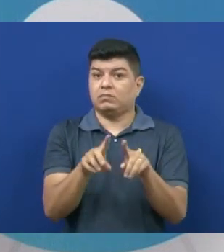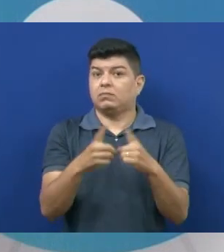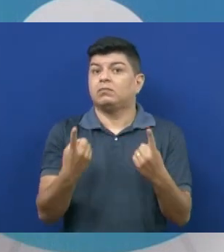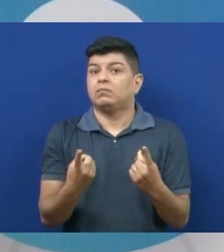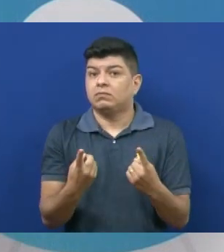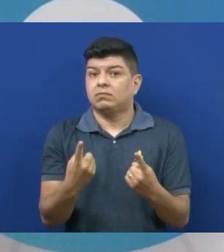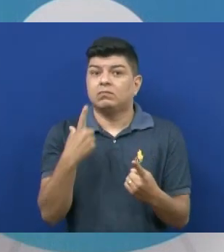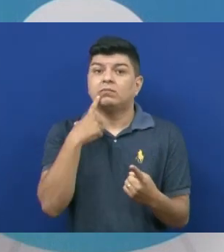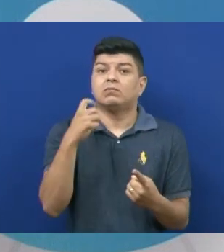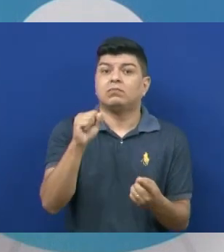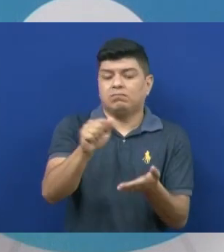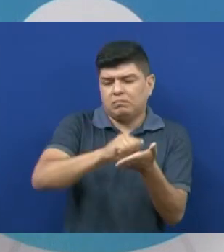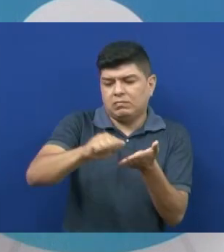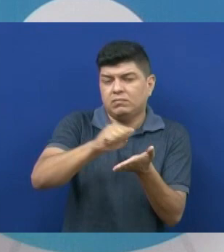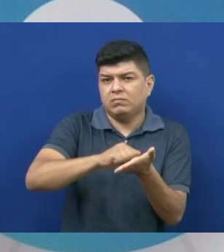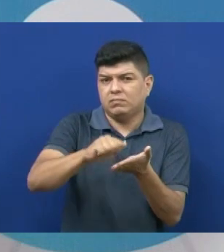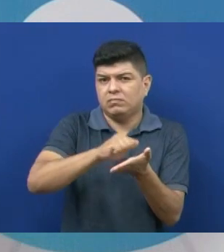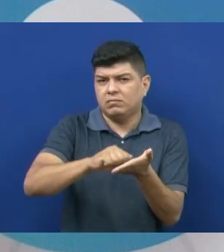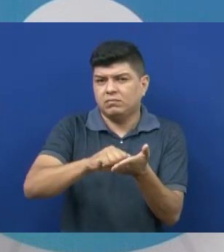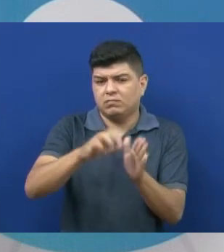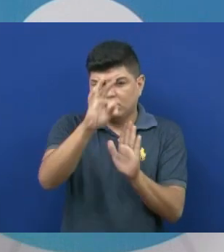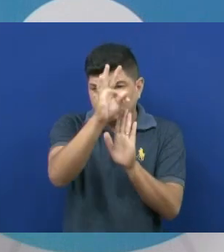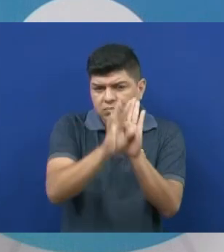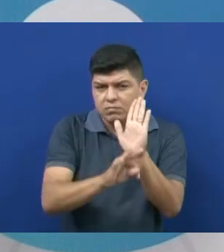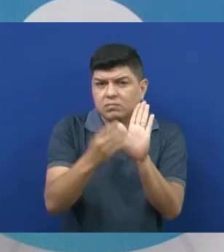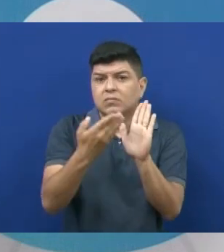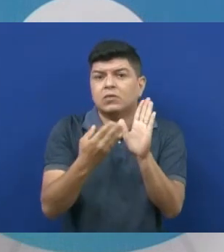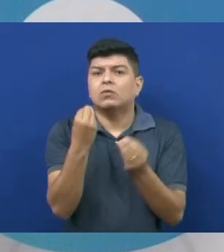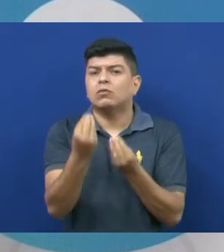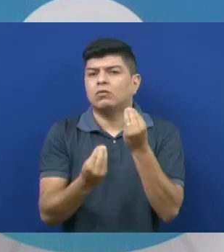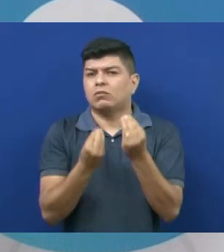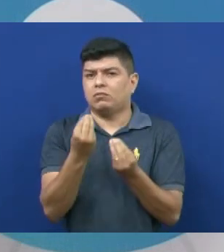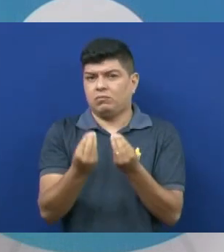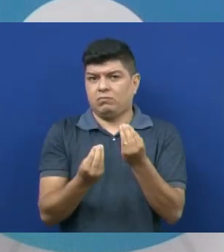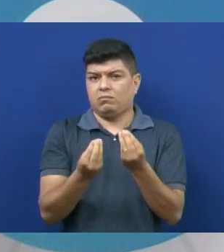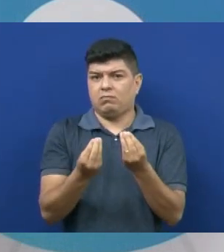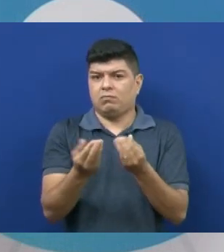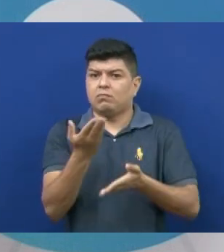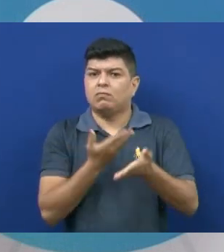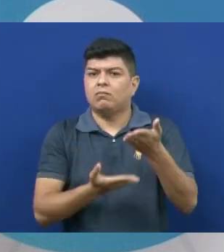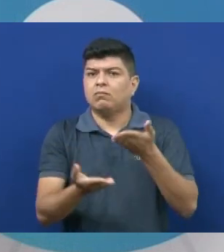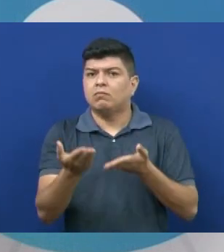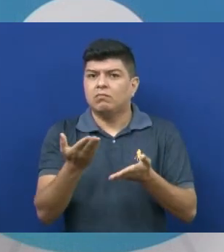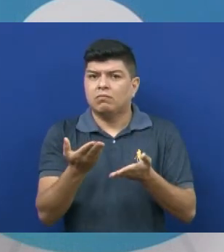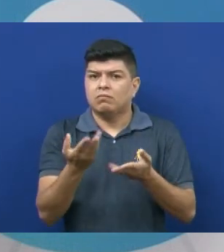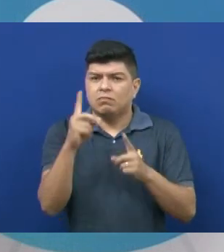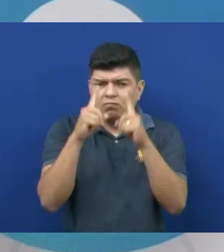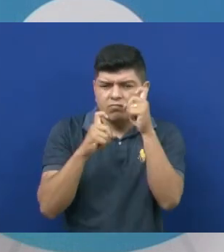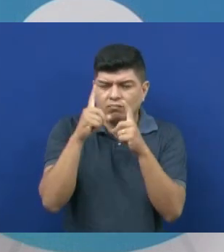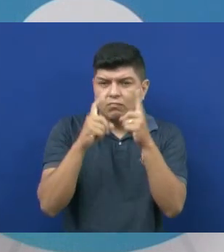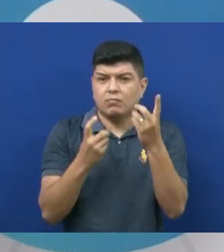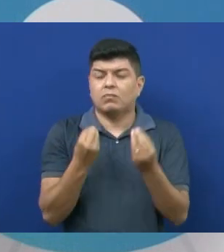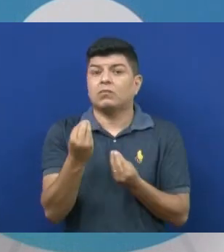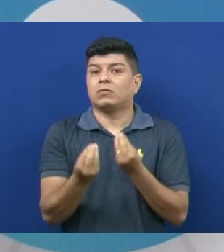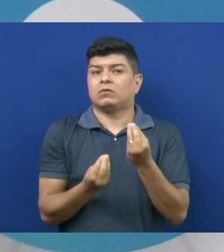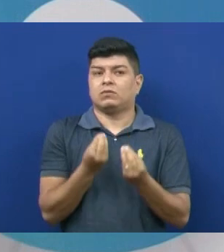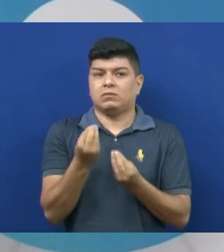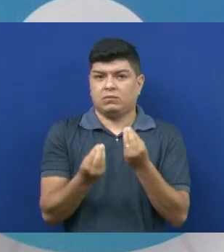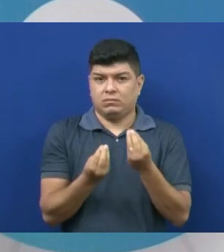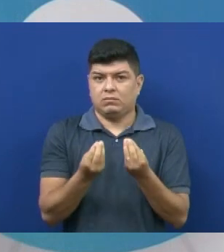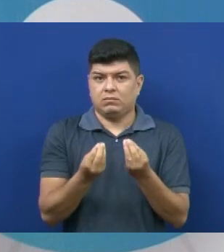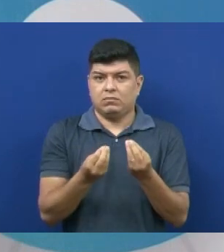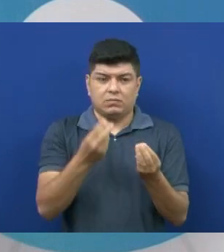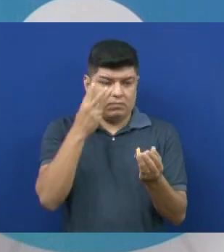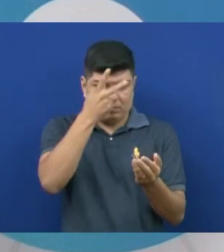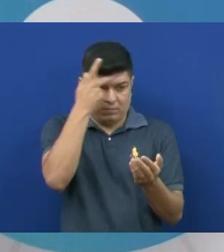e na língua escrita? Na hora de produzir os textos, como é que nós podemos passar essas expressões, como é que nós podemos fazer com que o